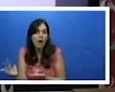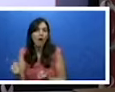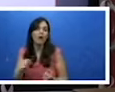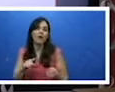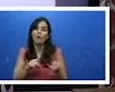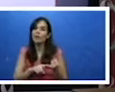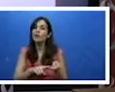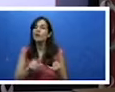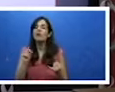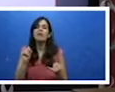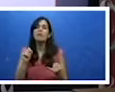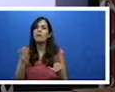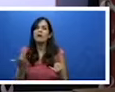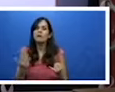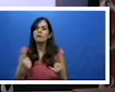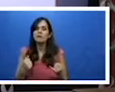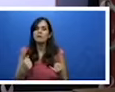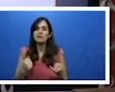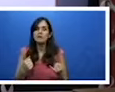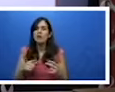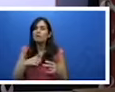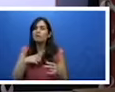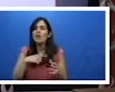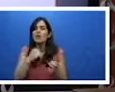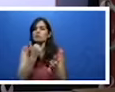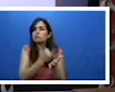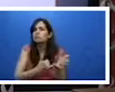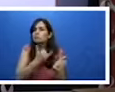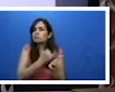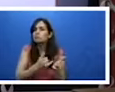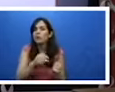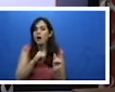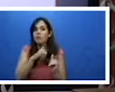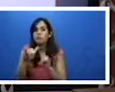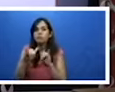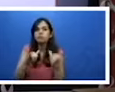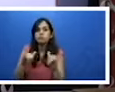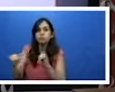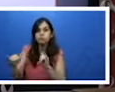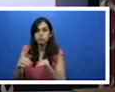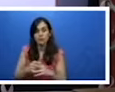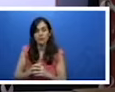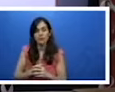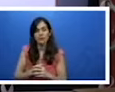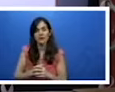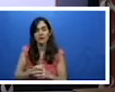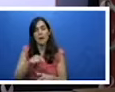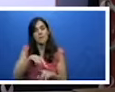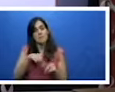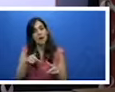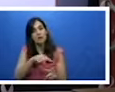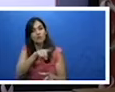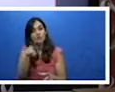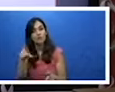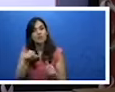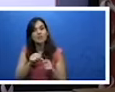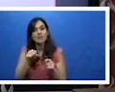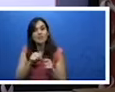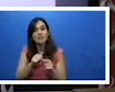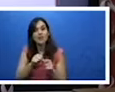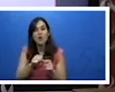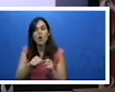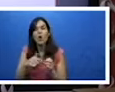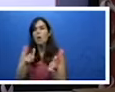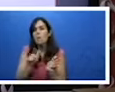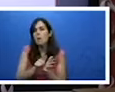citado anteriormente. Então, nós temos algumas instruções, mas, claro que vocês vão fazer um rascunho,